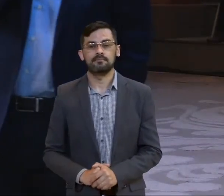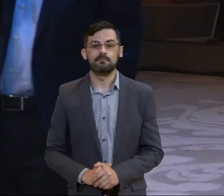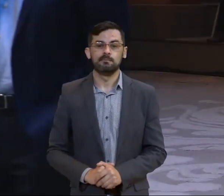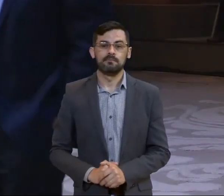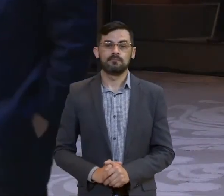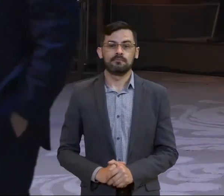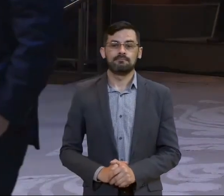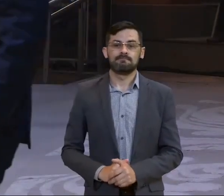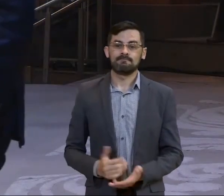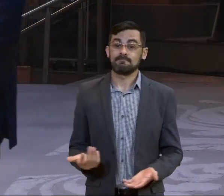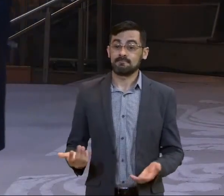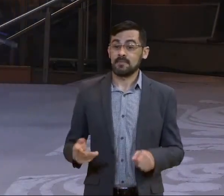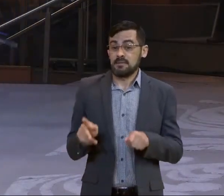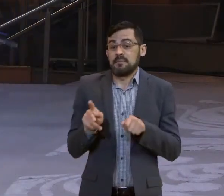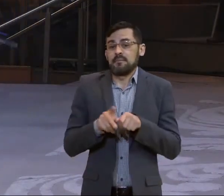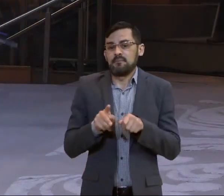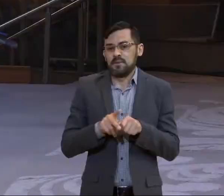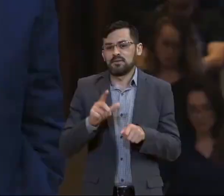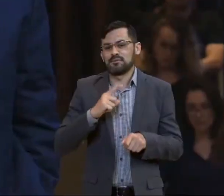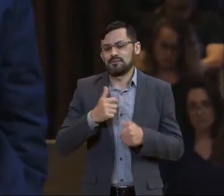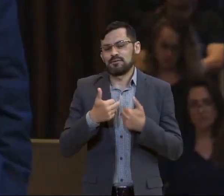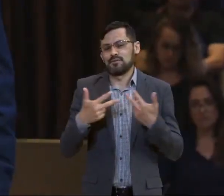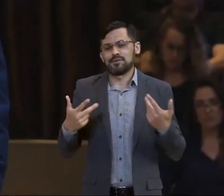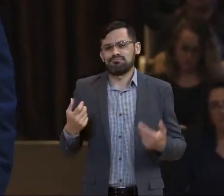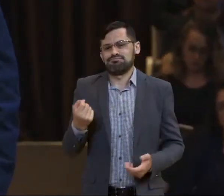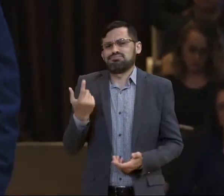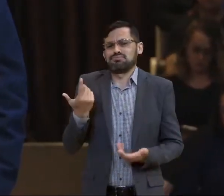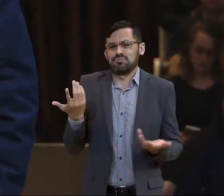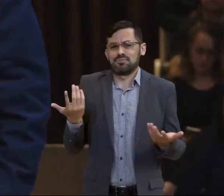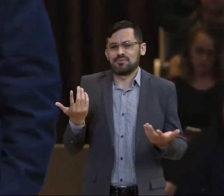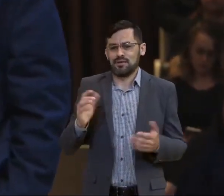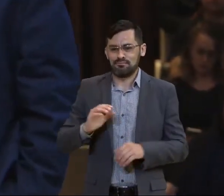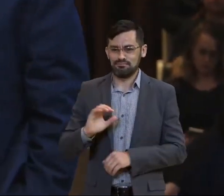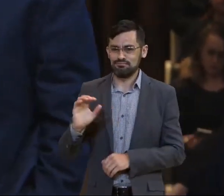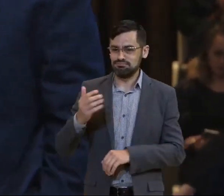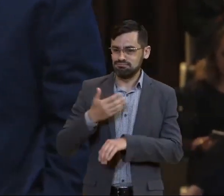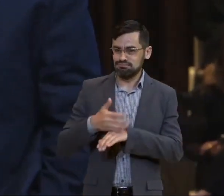Ah, Pedro, você tem coisas tão estranhas com você.